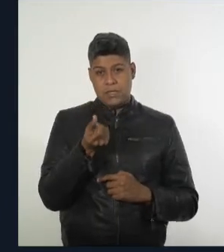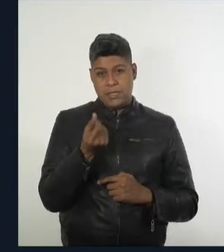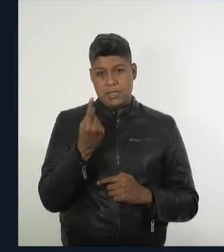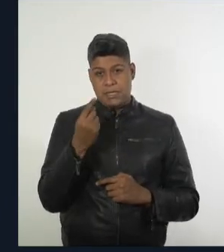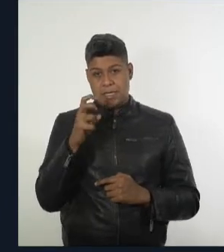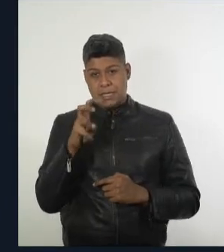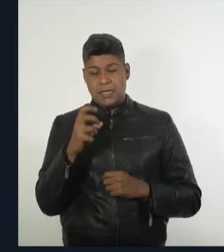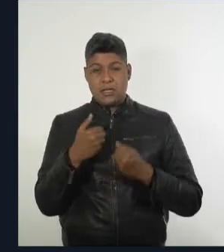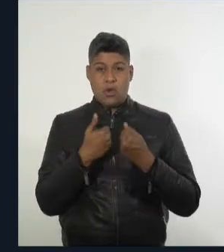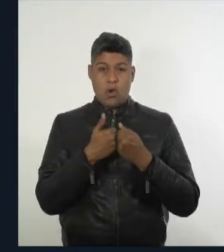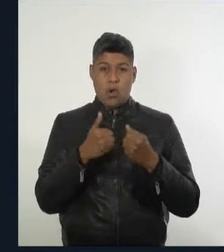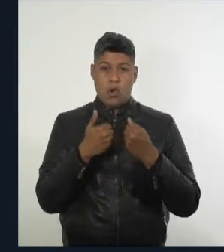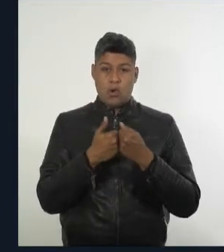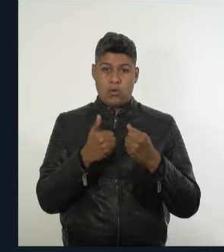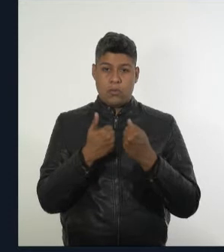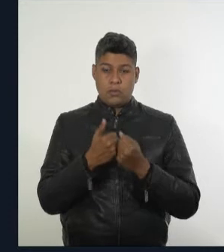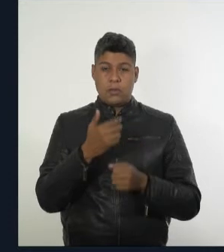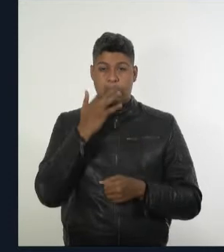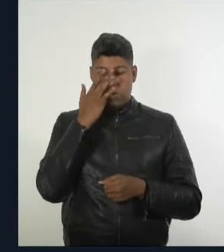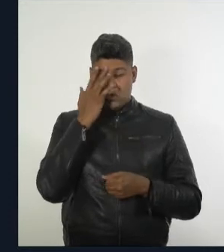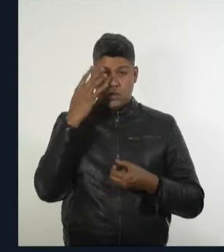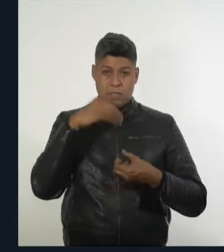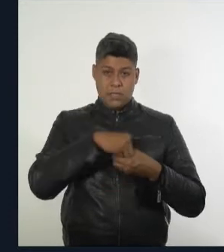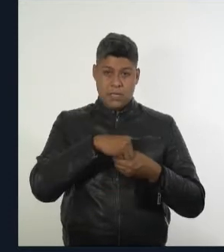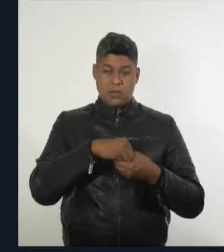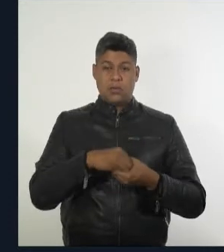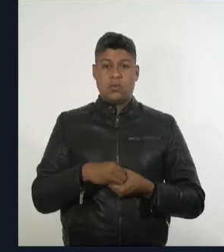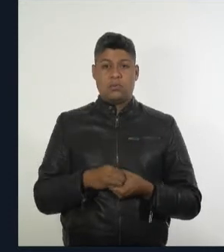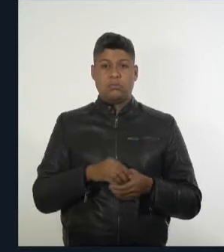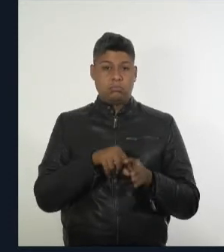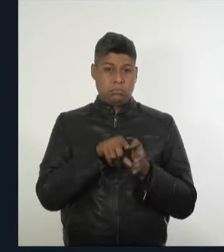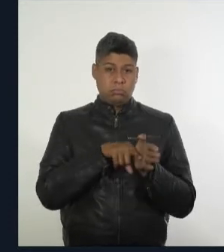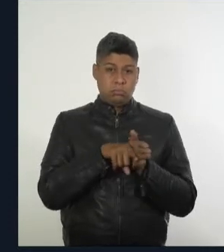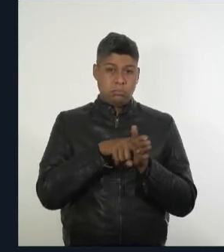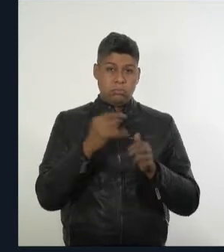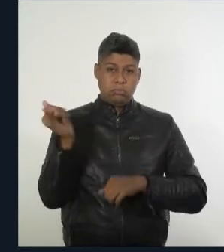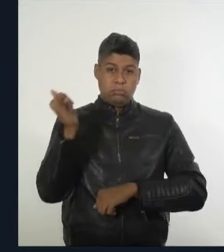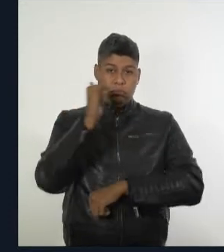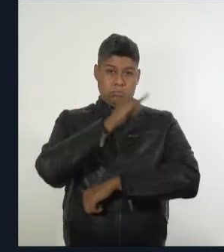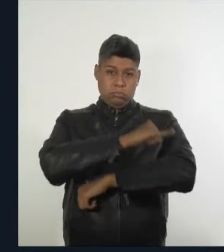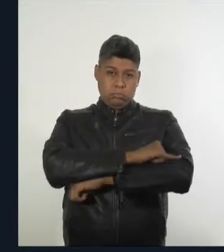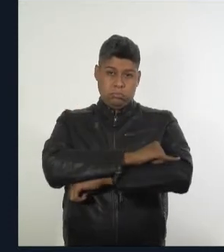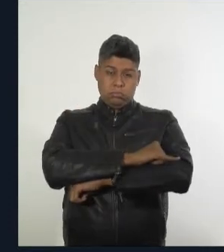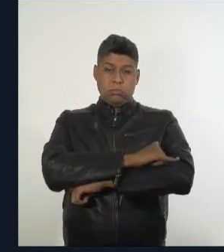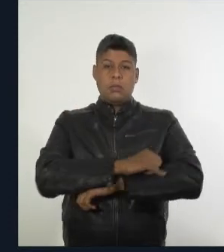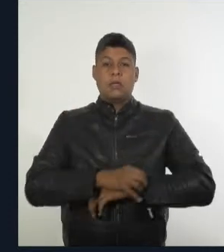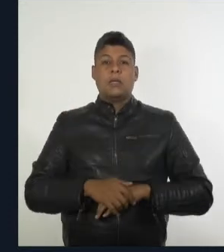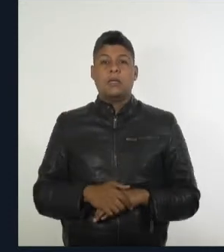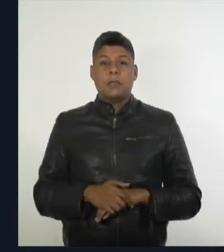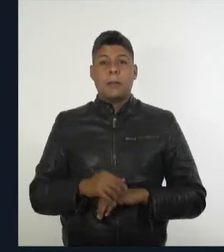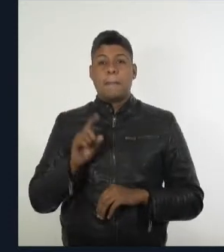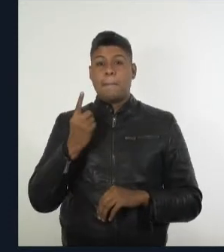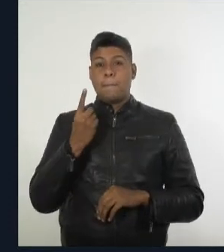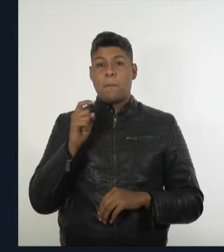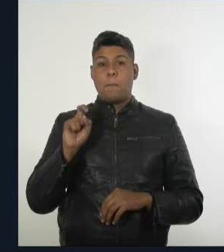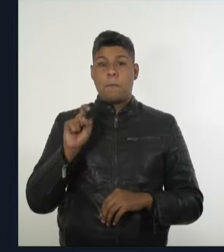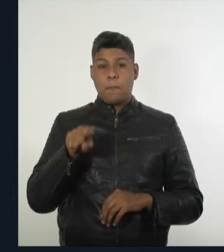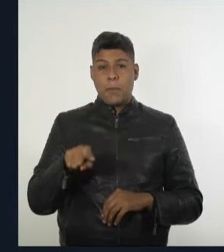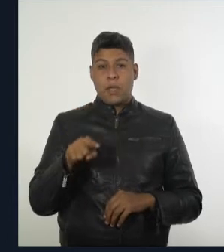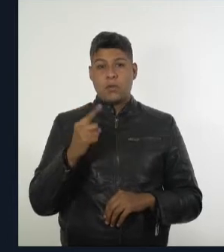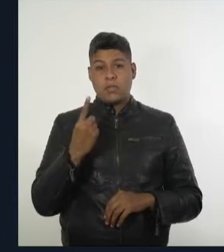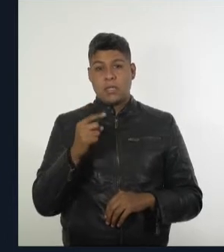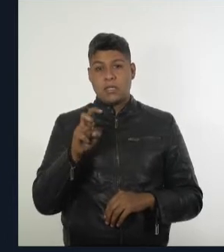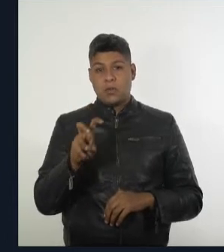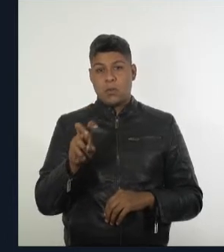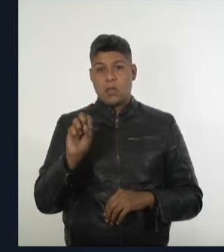14.615 ônibus com seus viajantes. Nos voos no aeroporto de Congonhas, foram